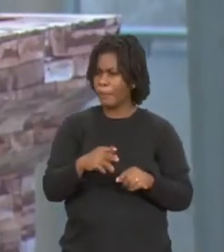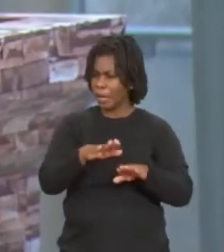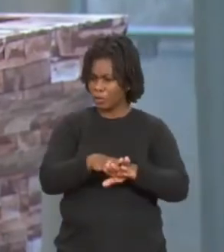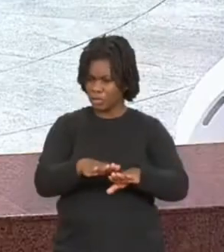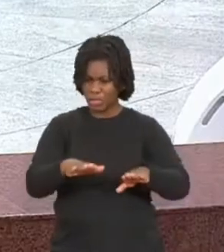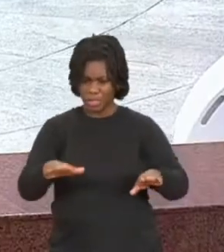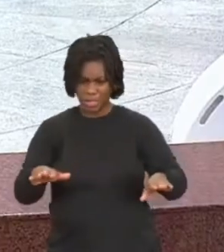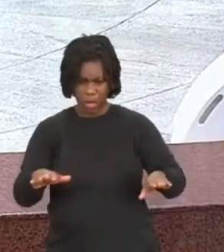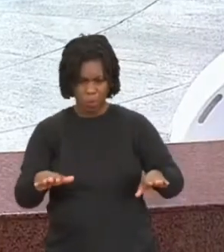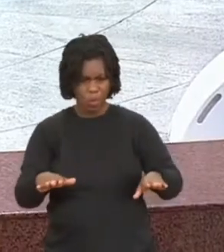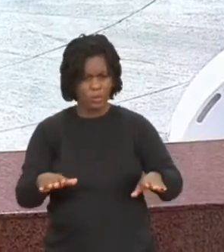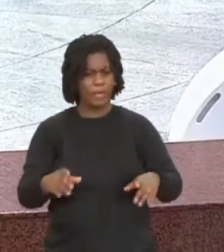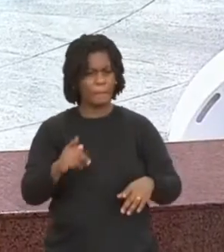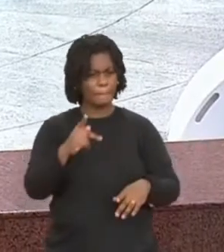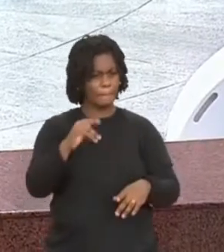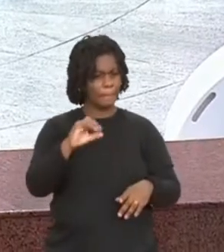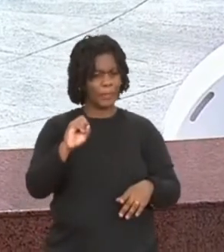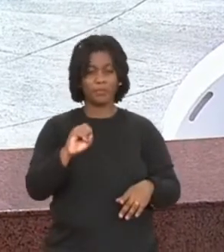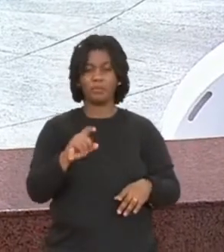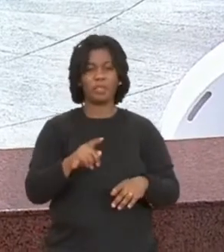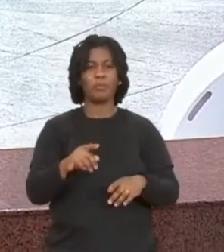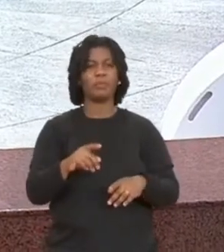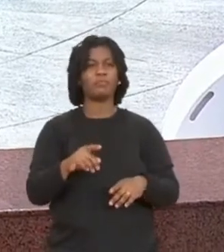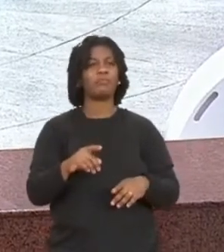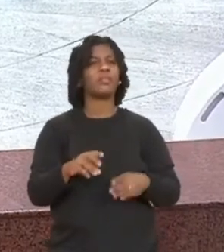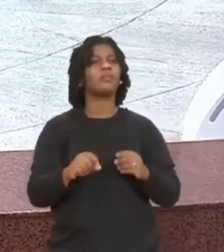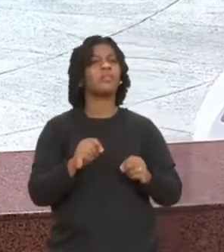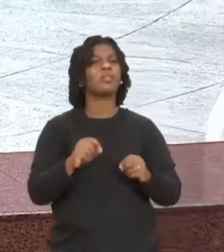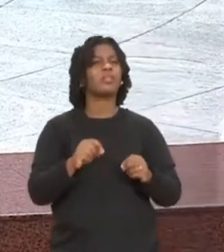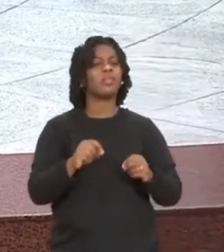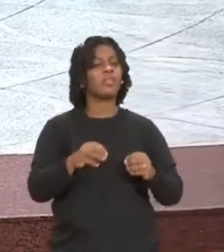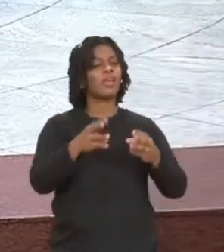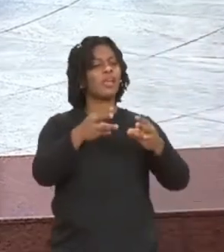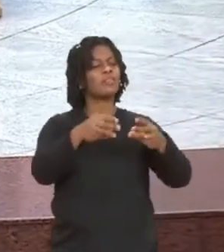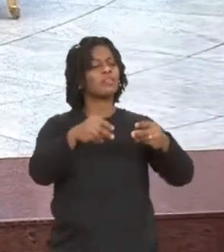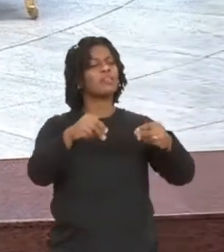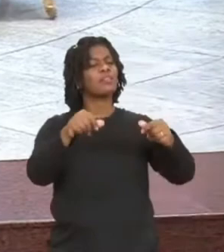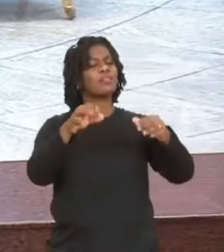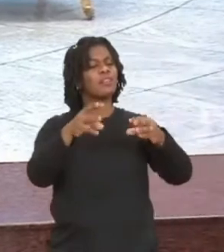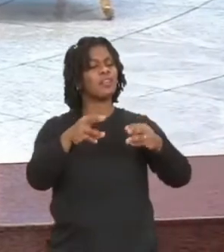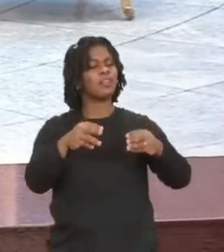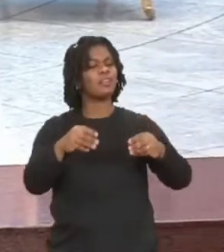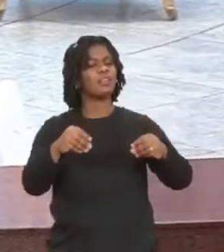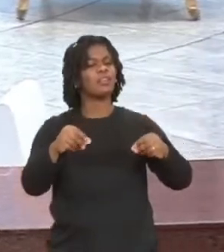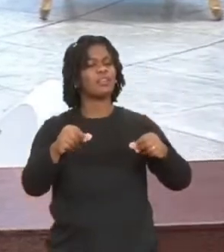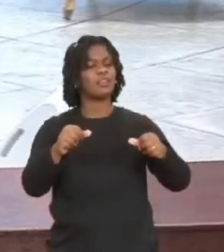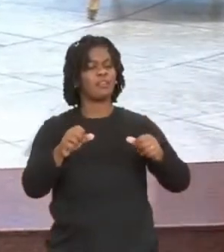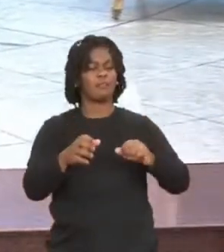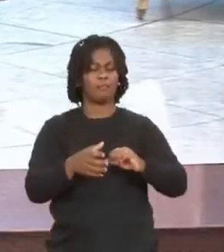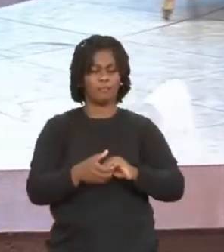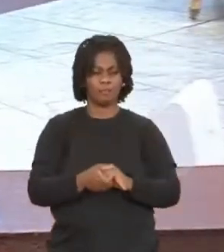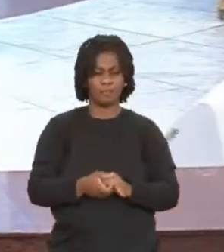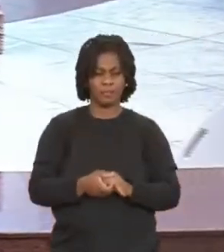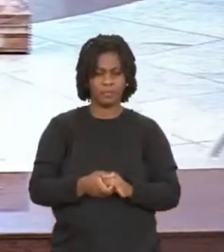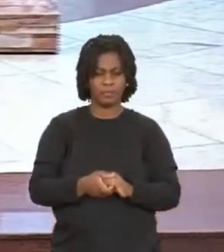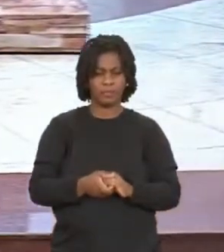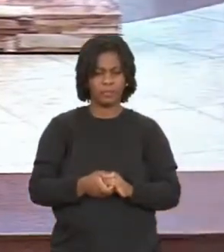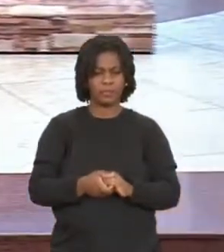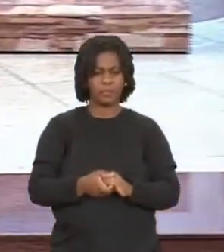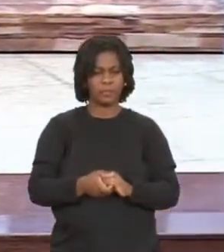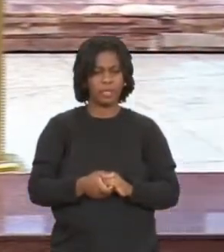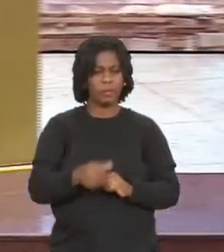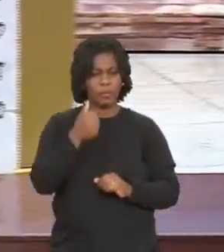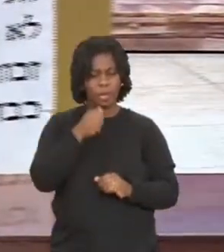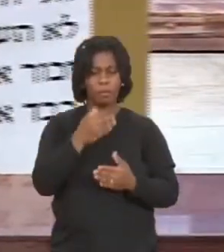lajota, de ardósia, não. Era de pó, de barro. Ela perdeu, então ela foi